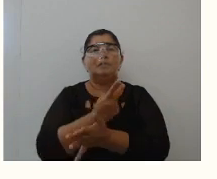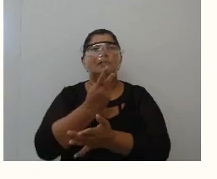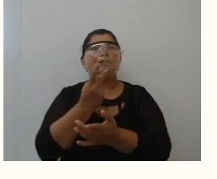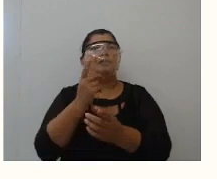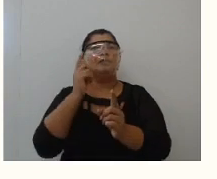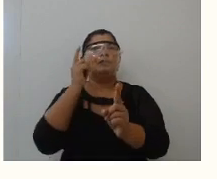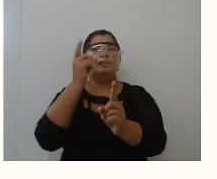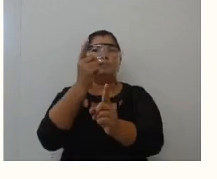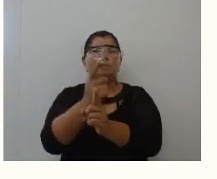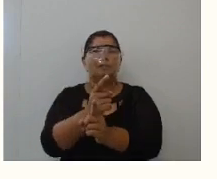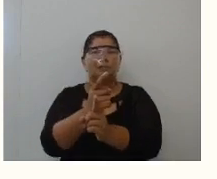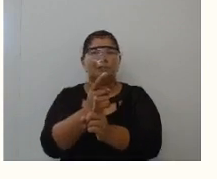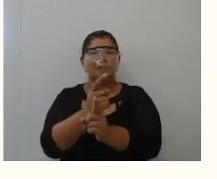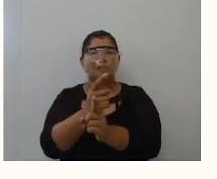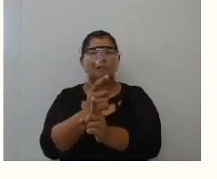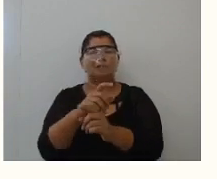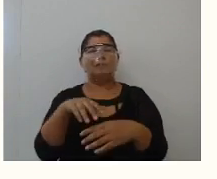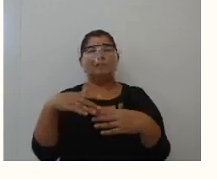encontro